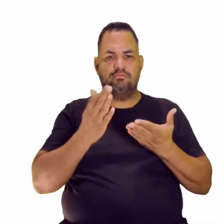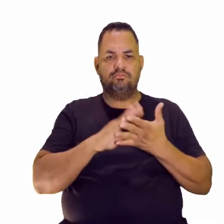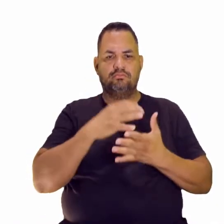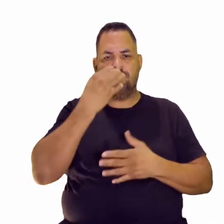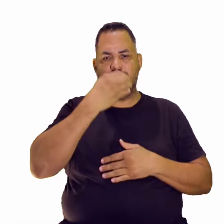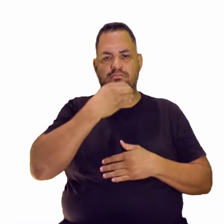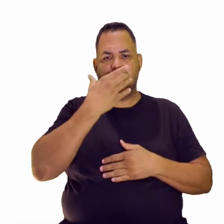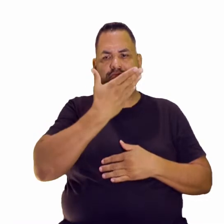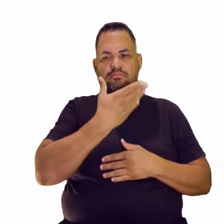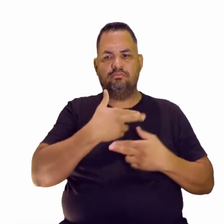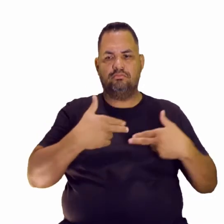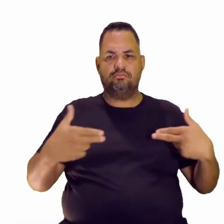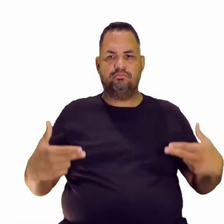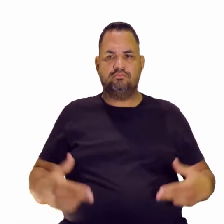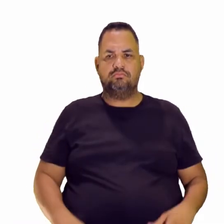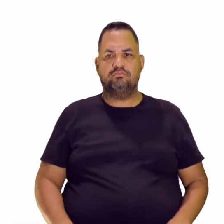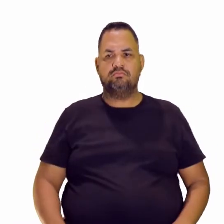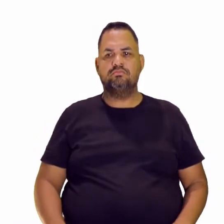né?